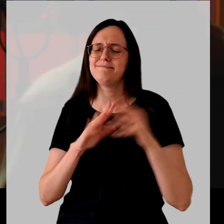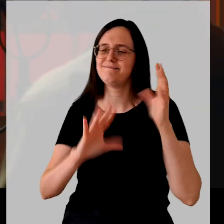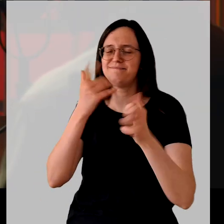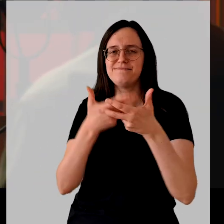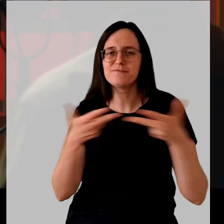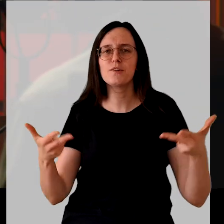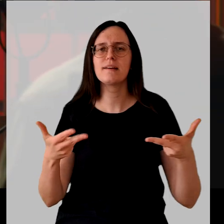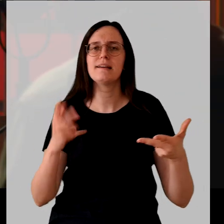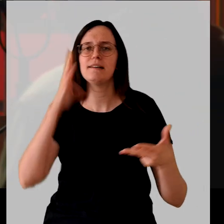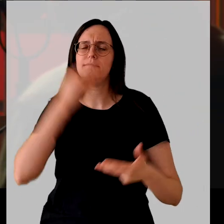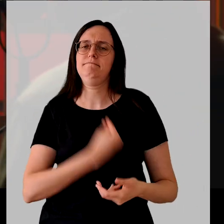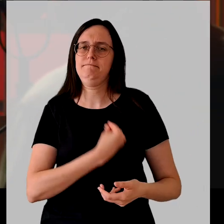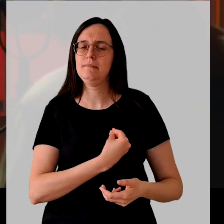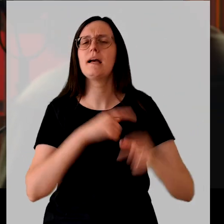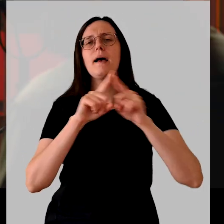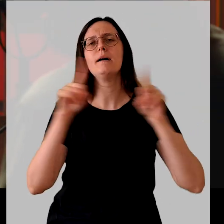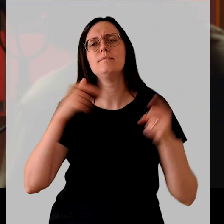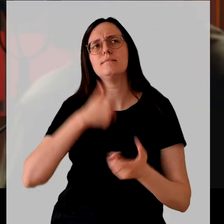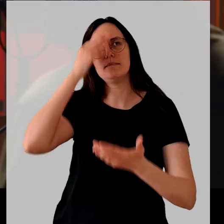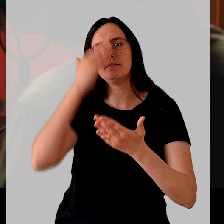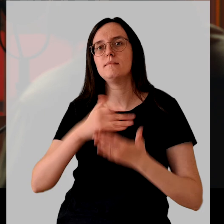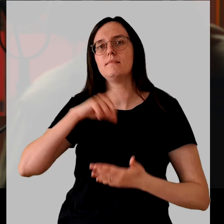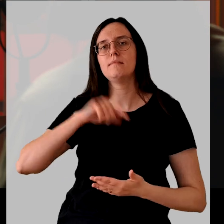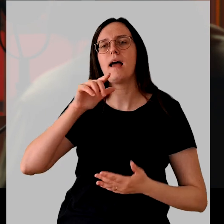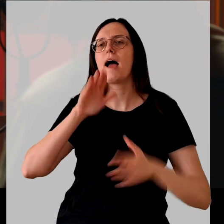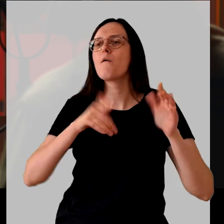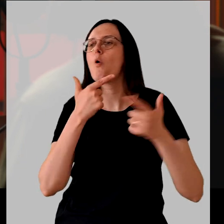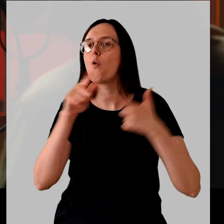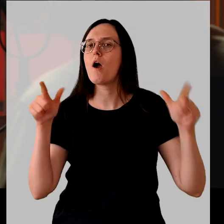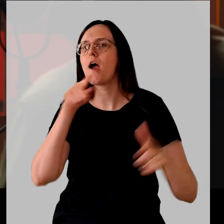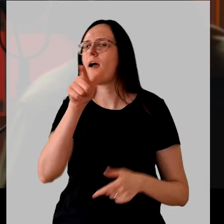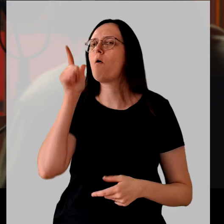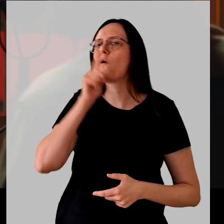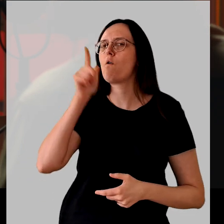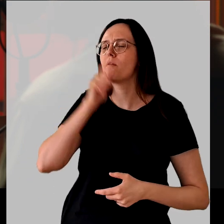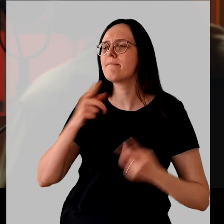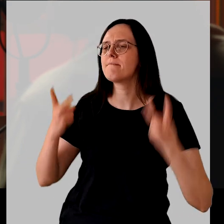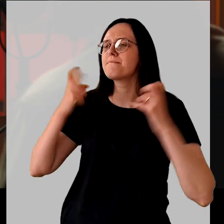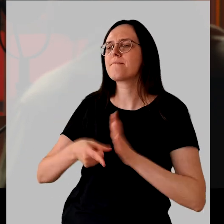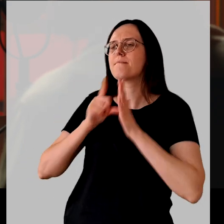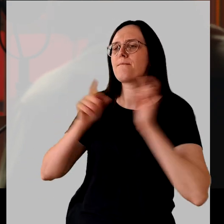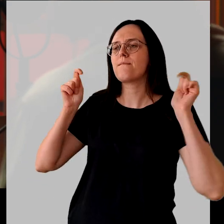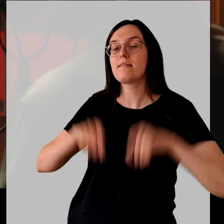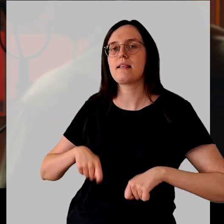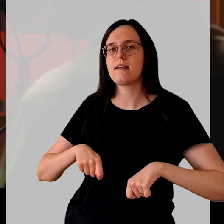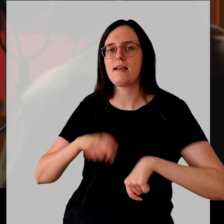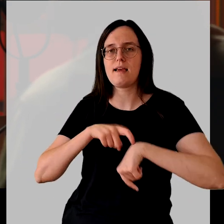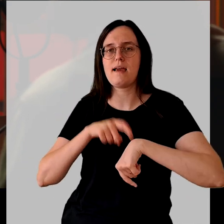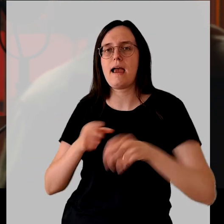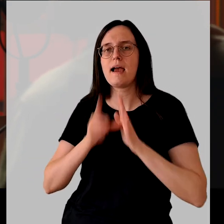esses contratempos, né, essas coisas acabam existindo. Mas eu acho que deve existir alguns contratempos que você consegue prever